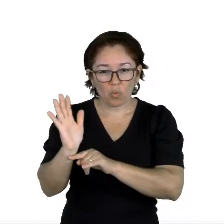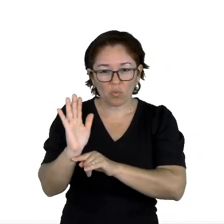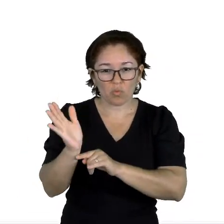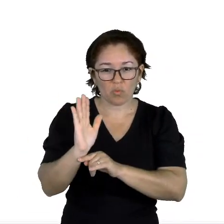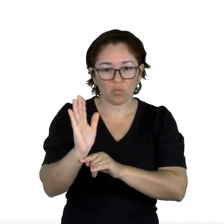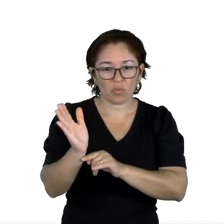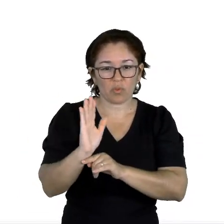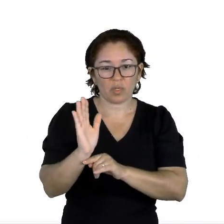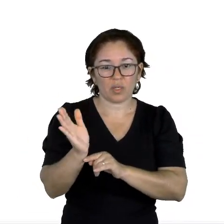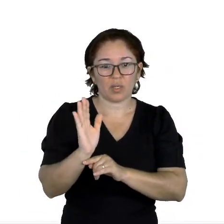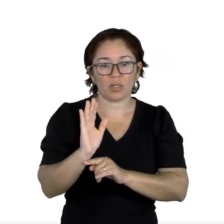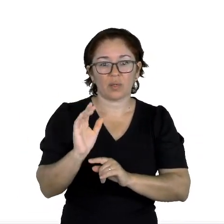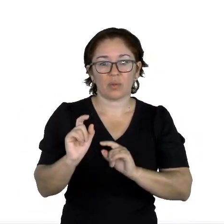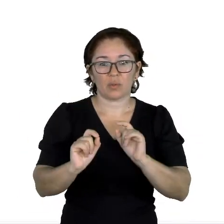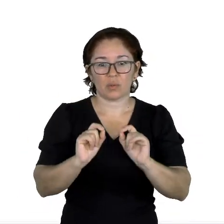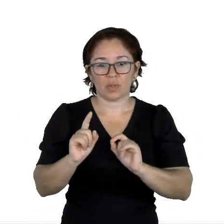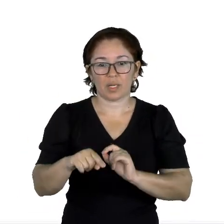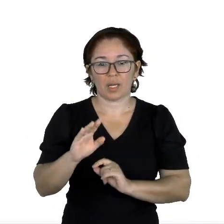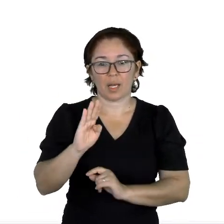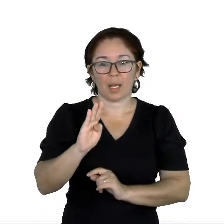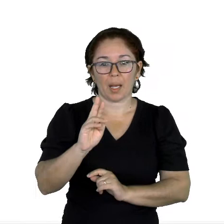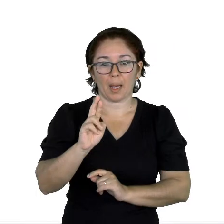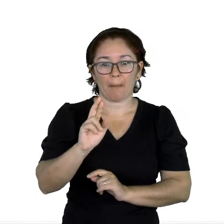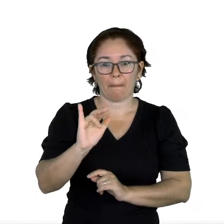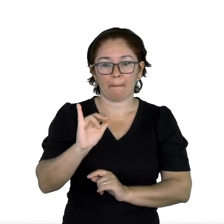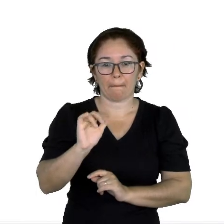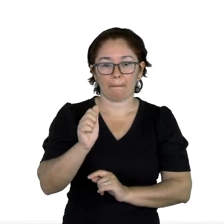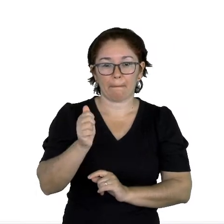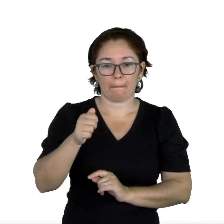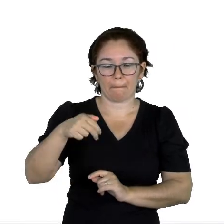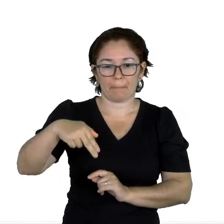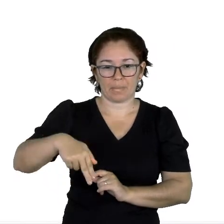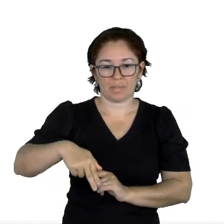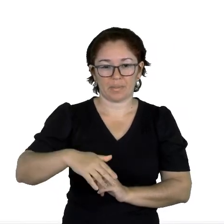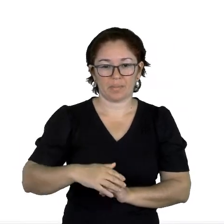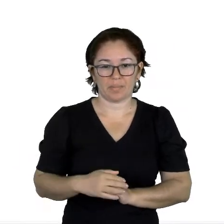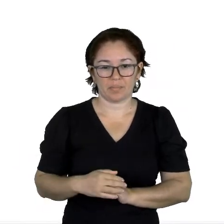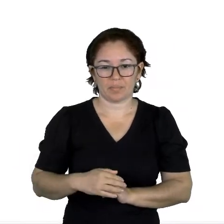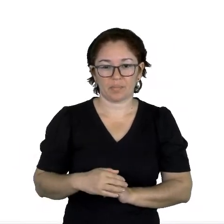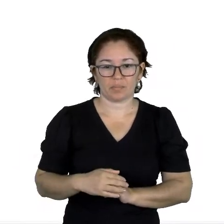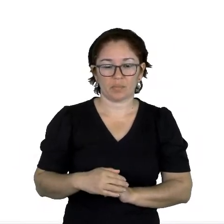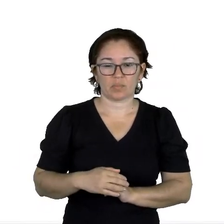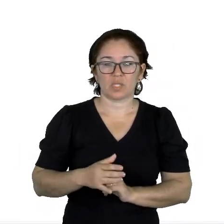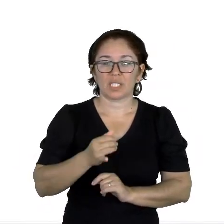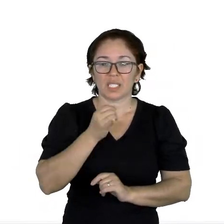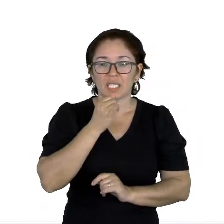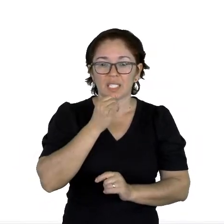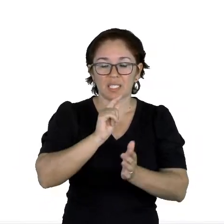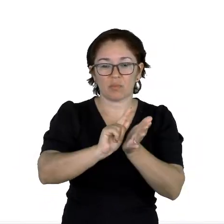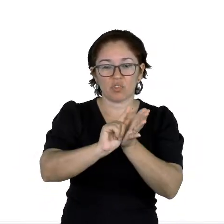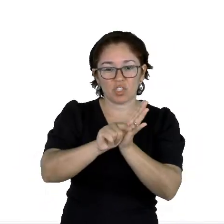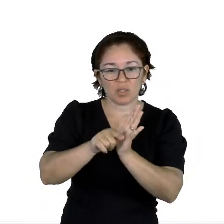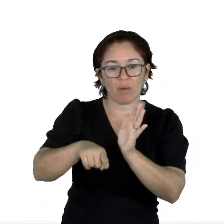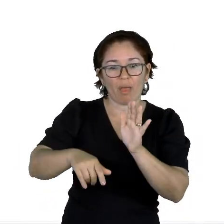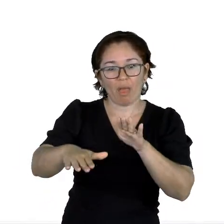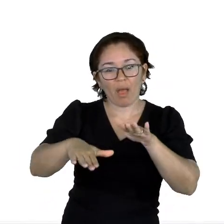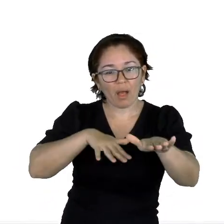The Book Thief, que é a ladra de livros. O gênero é ação. O ano